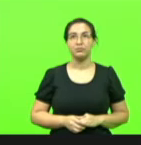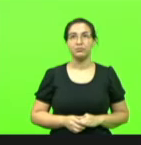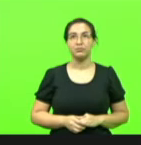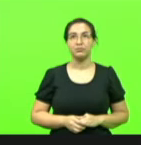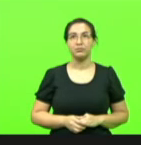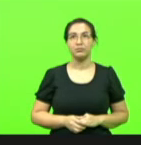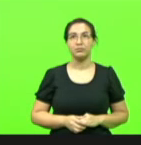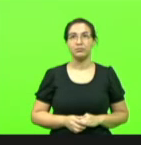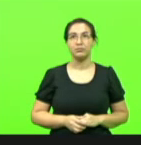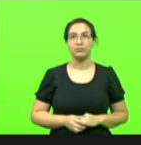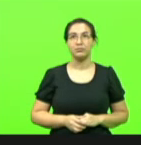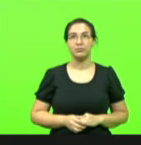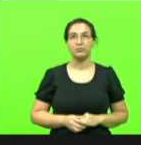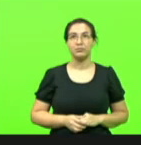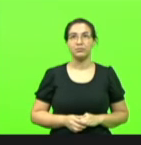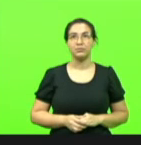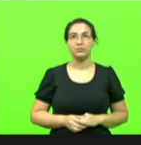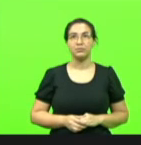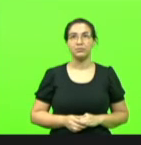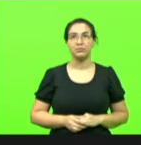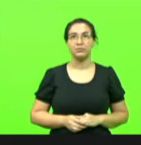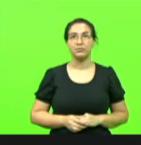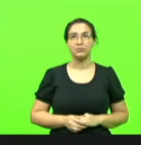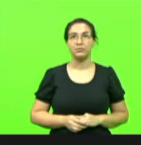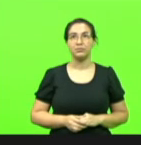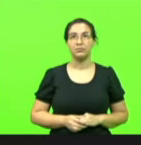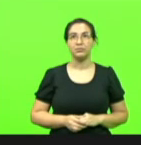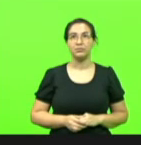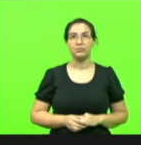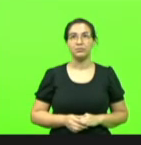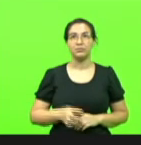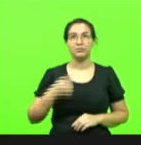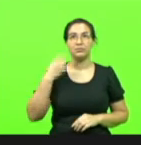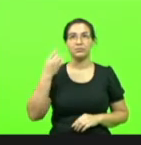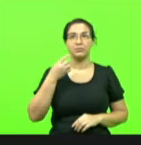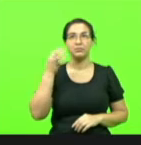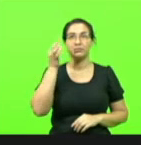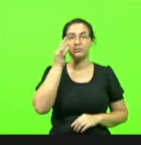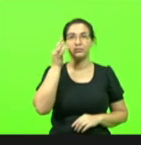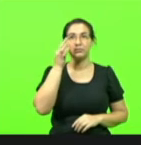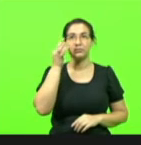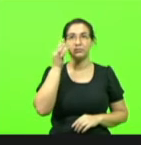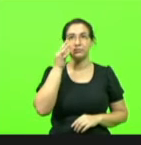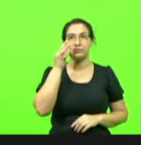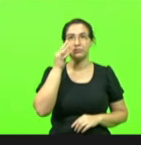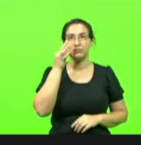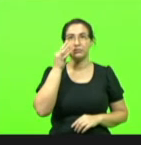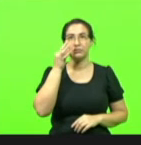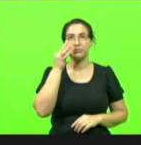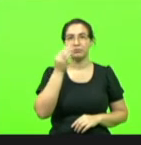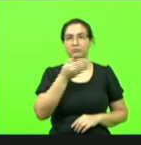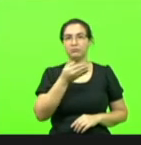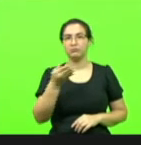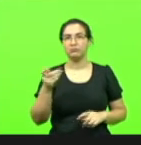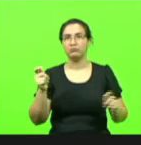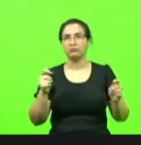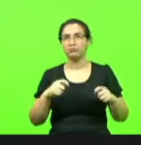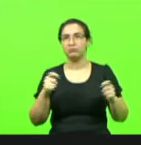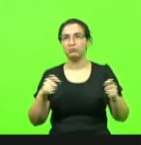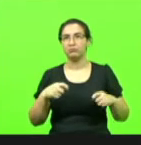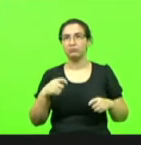E aí o deputado Fernando krelling está em linha